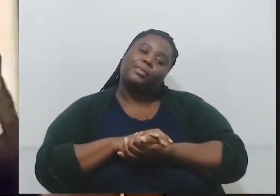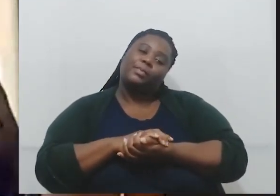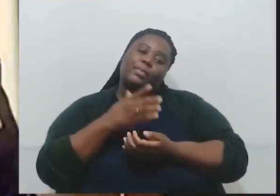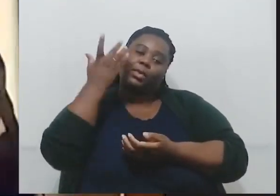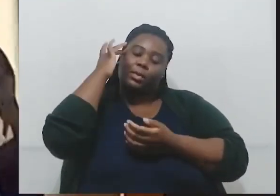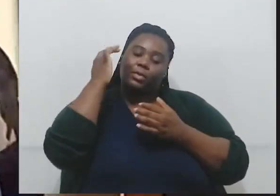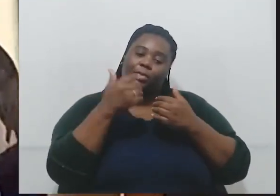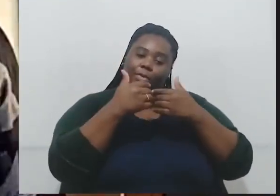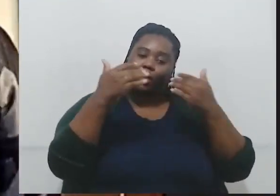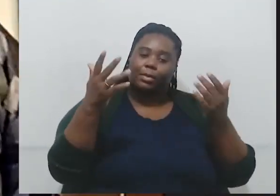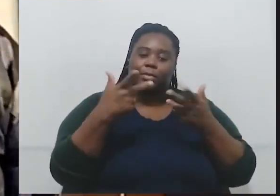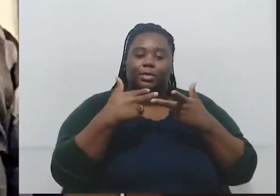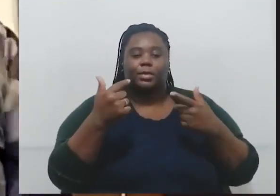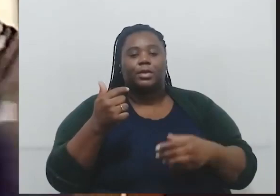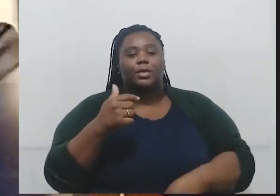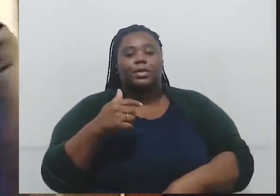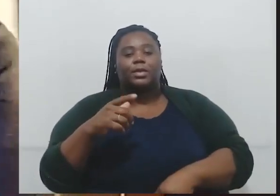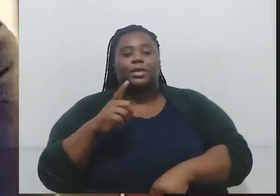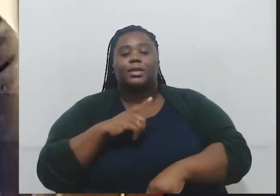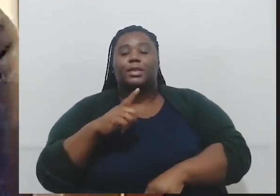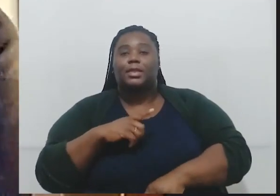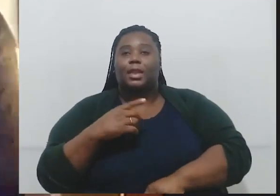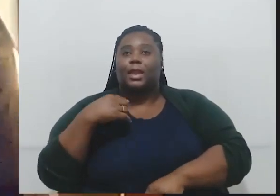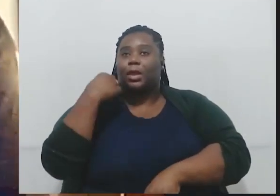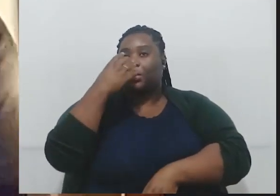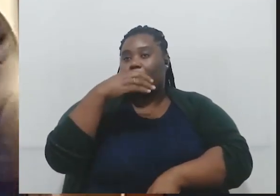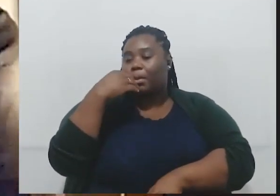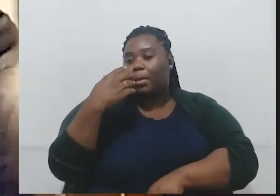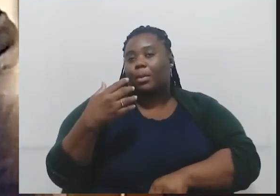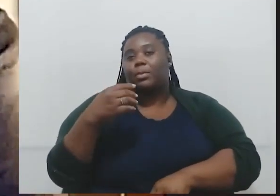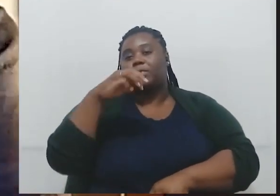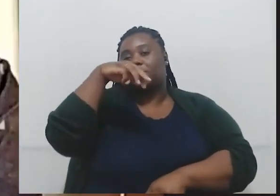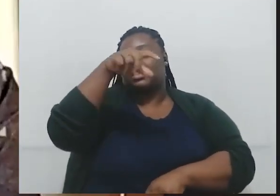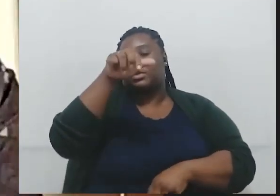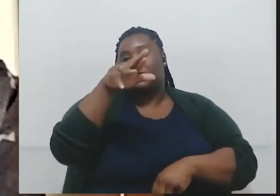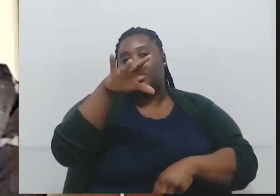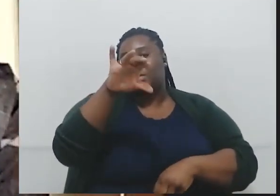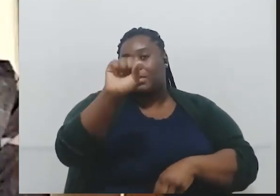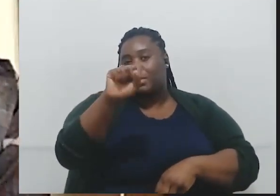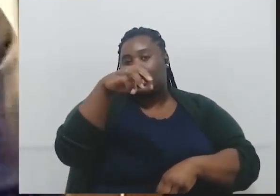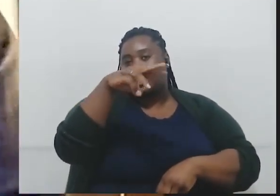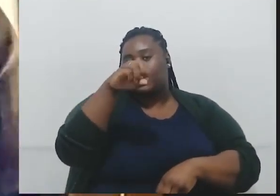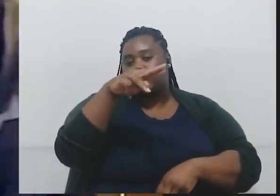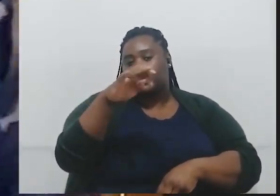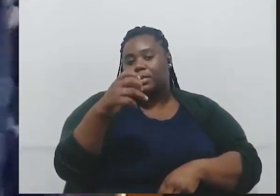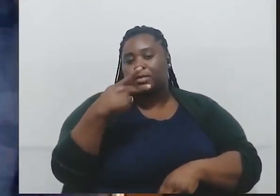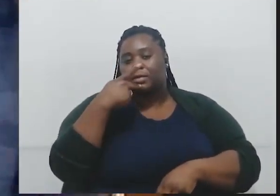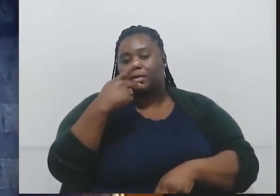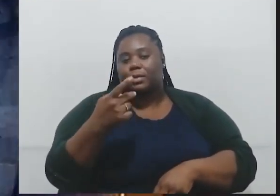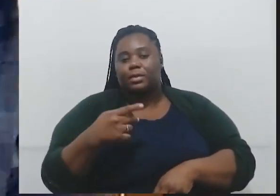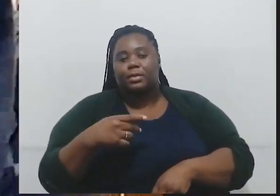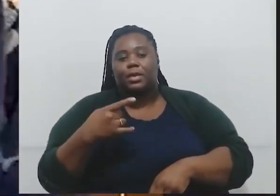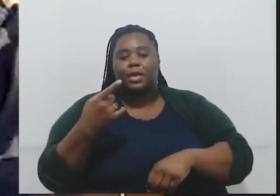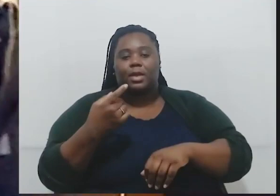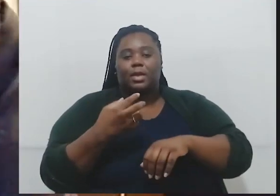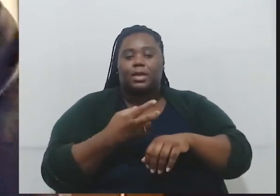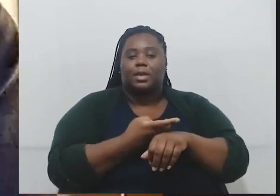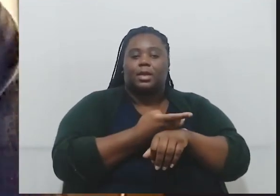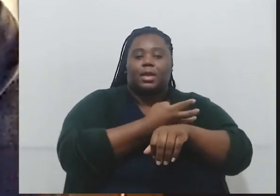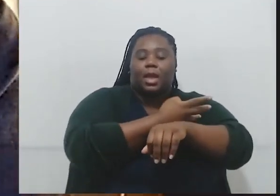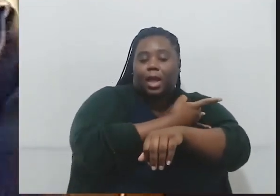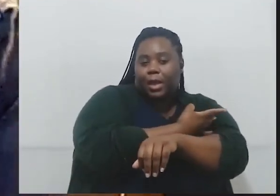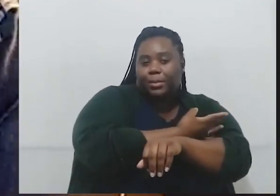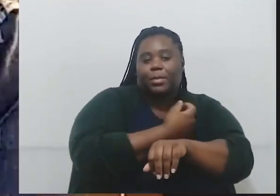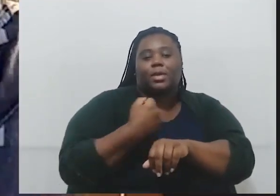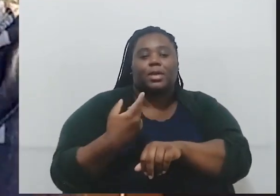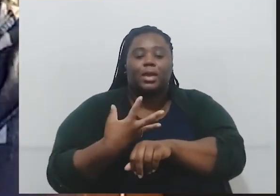pode ir abrindo alguma coisa. Tem uma música que a Marisa Monte canta, que ela canta assim: arrepio,